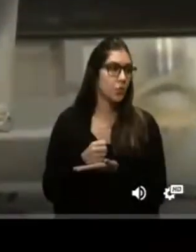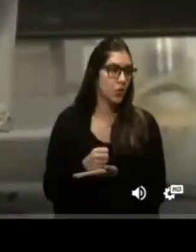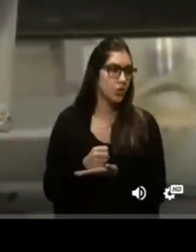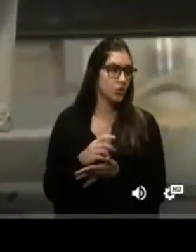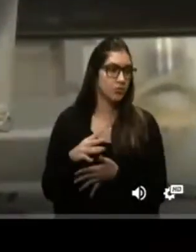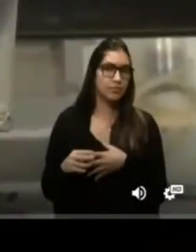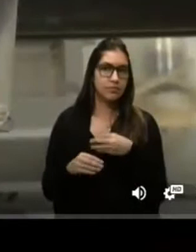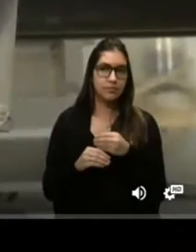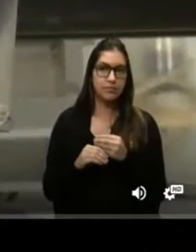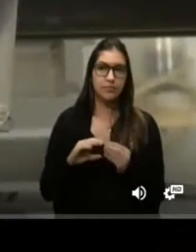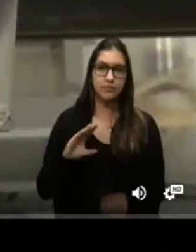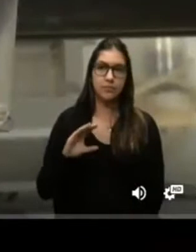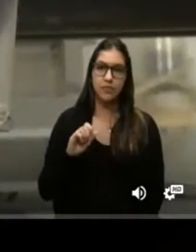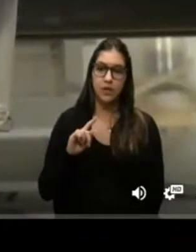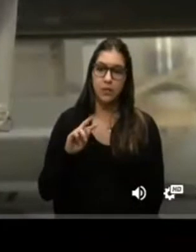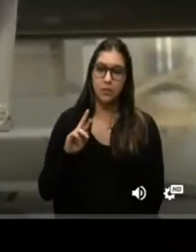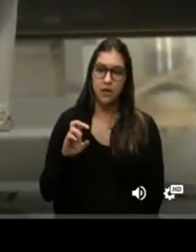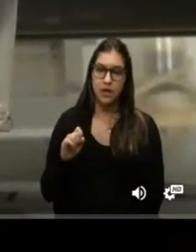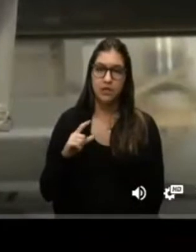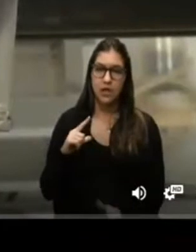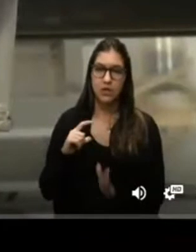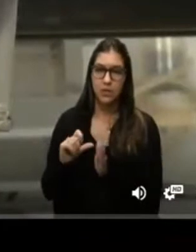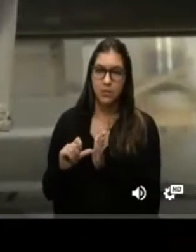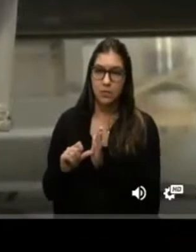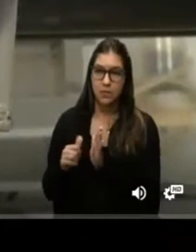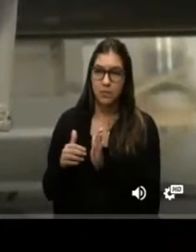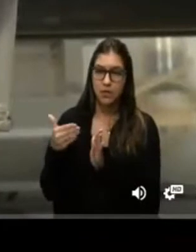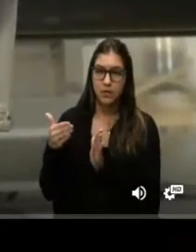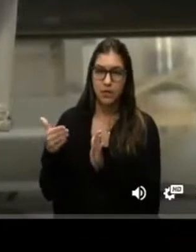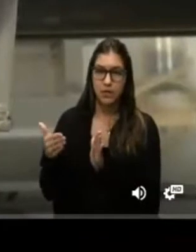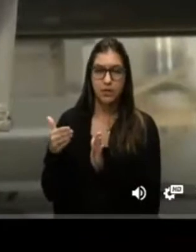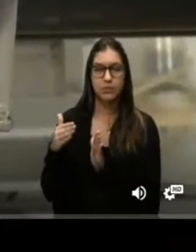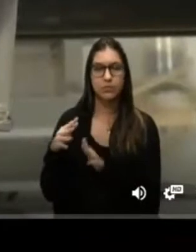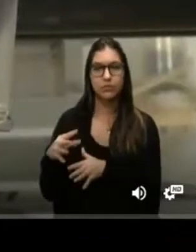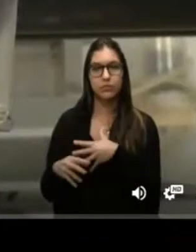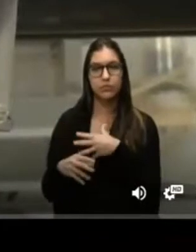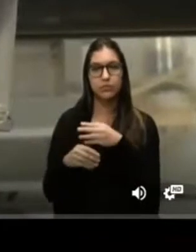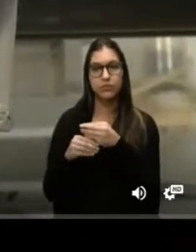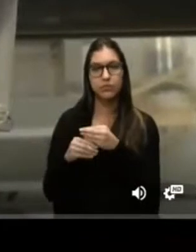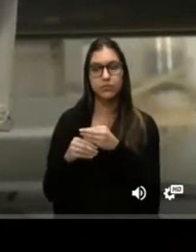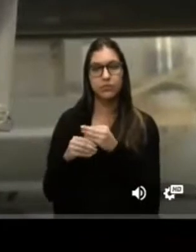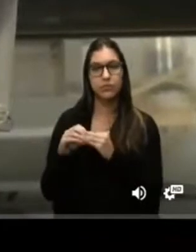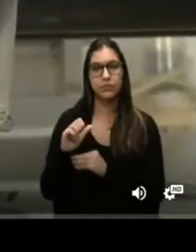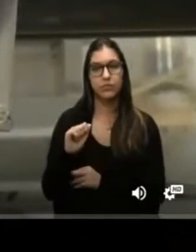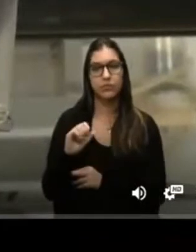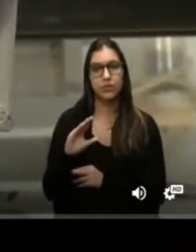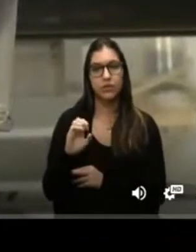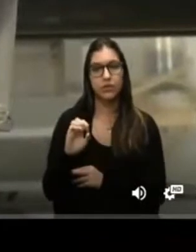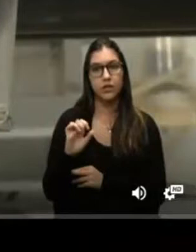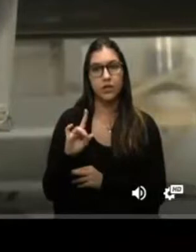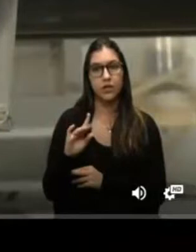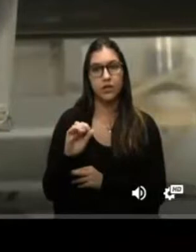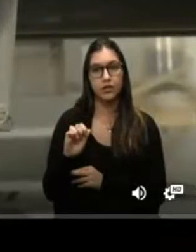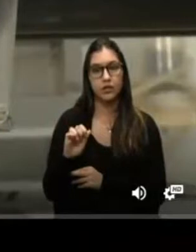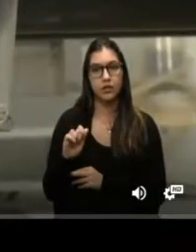os capilares. Olha o capilar entrando. O primeiro capilar, Em contato com óleo. da acetanilida, e também a adição